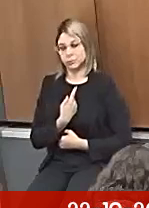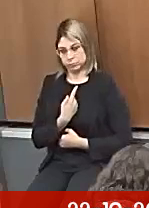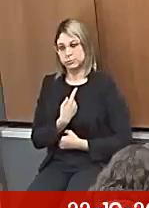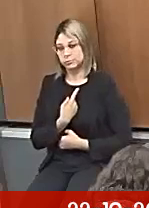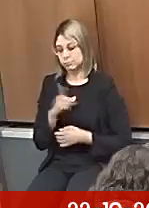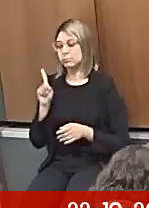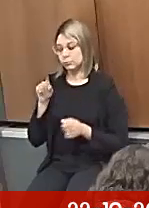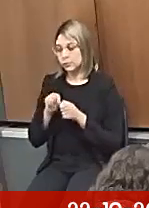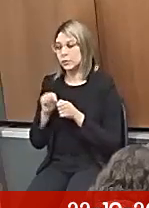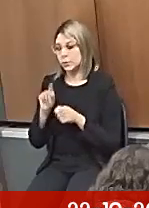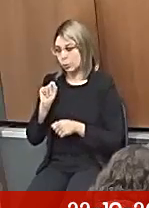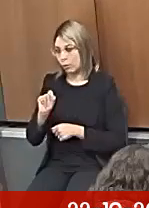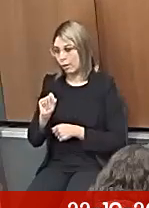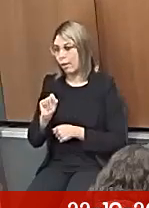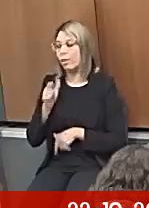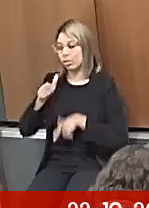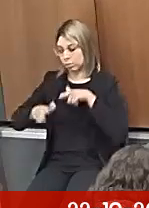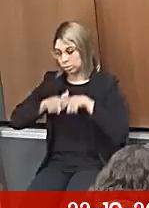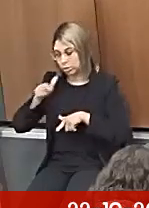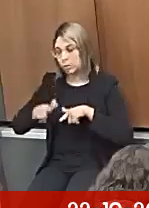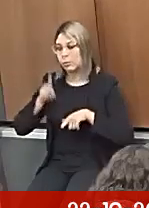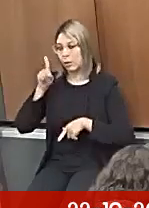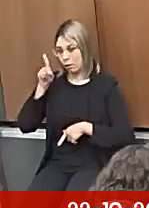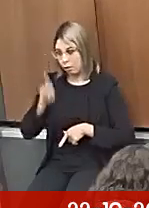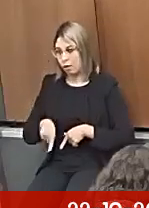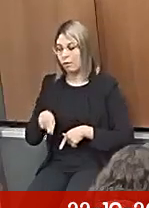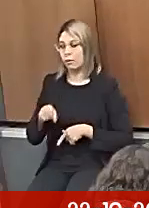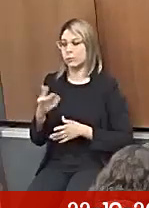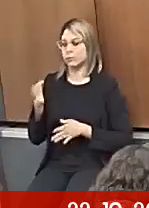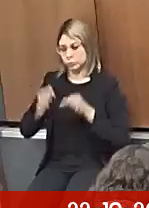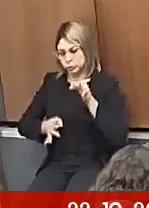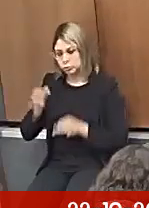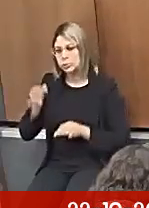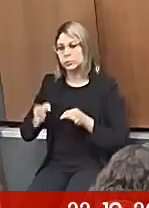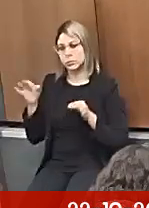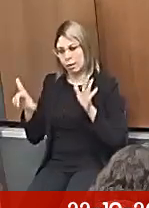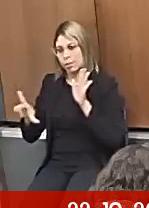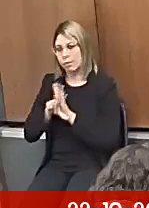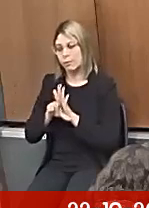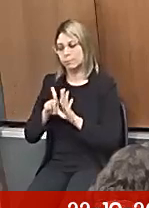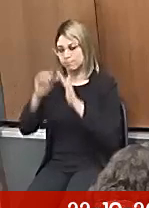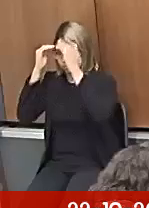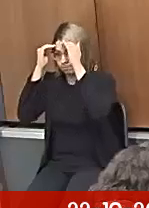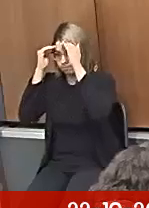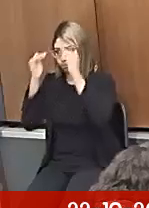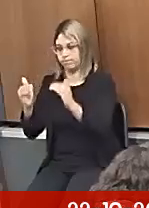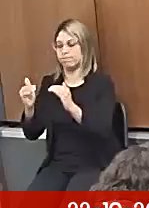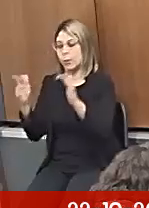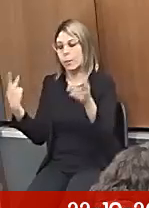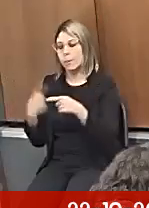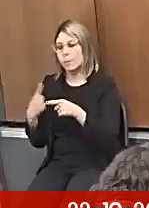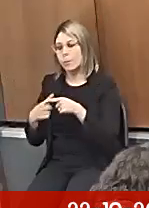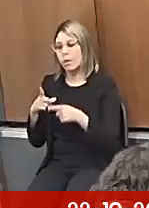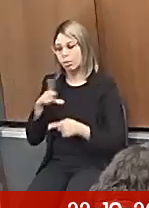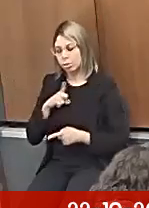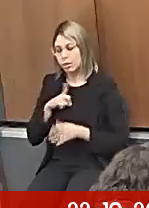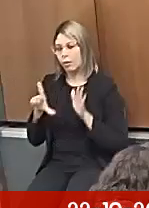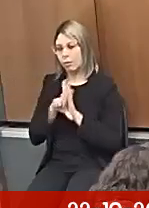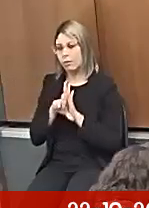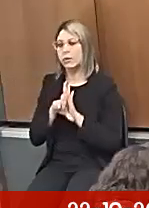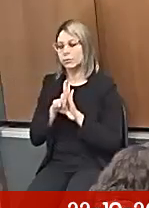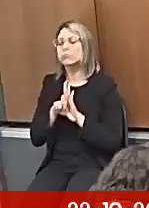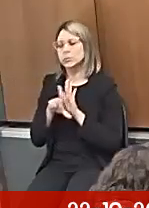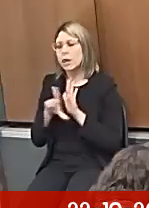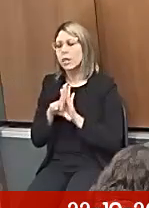entrar com uma grande ação civil pública para que a lei ela possa ser cumprida, porque ela existe e ela, de